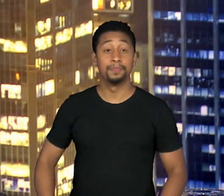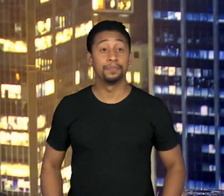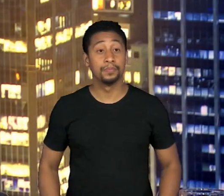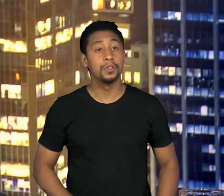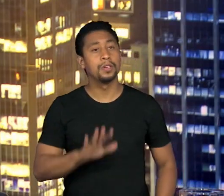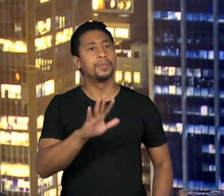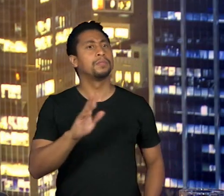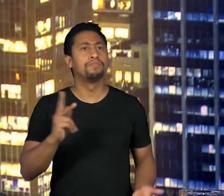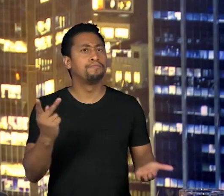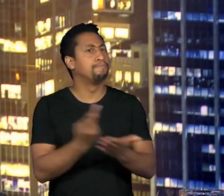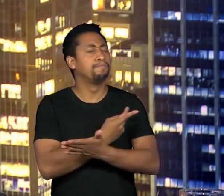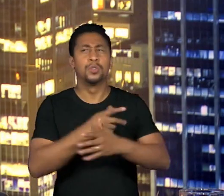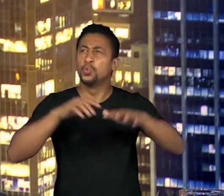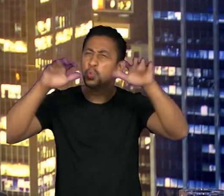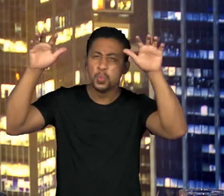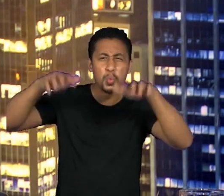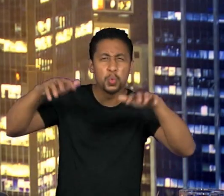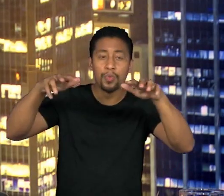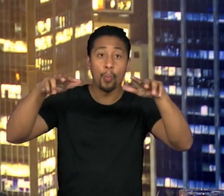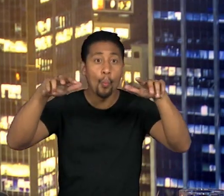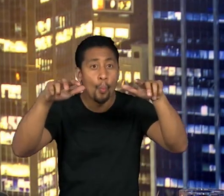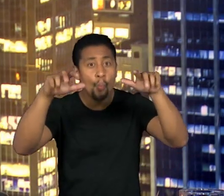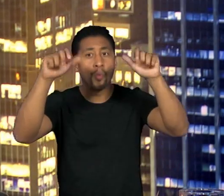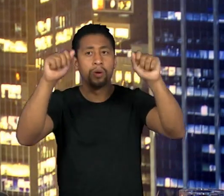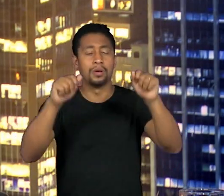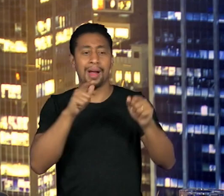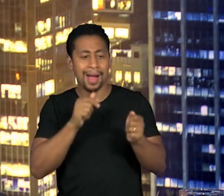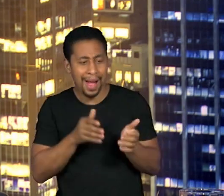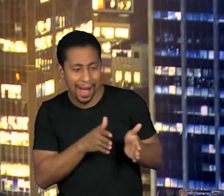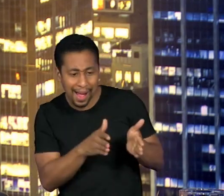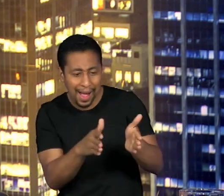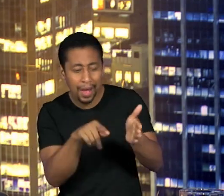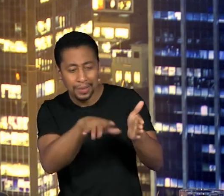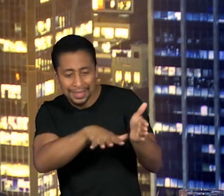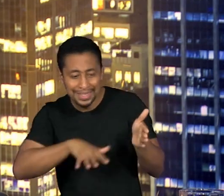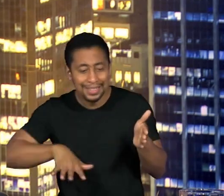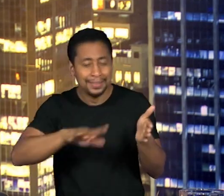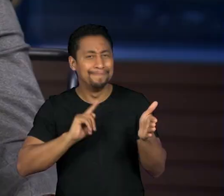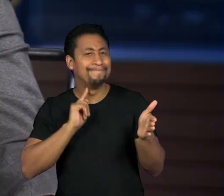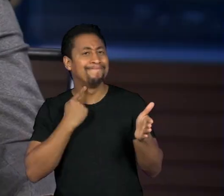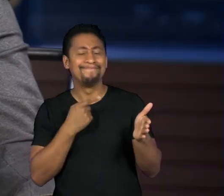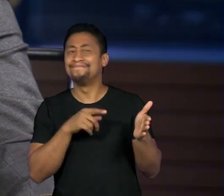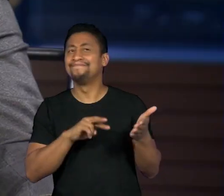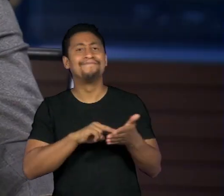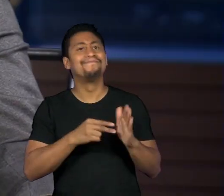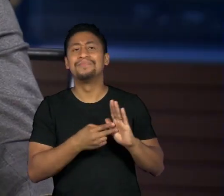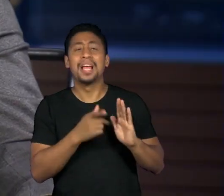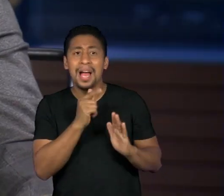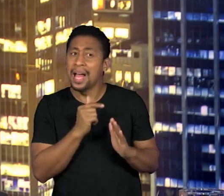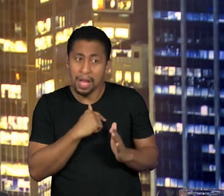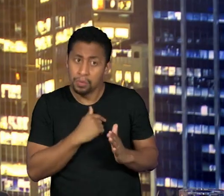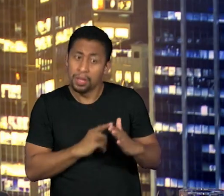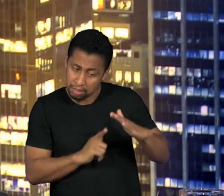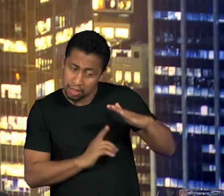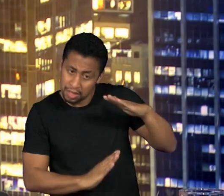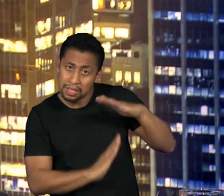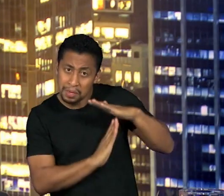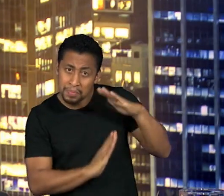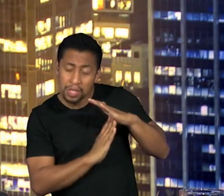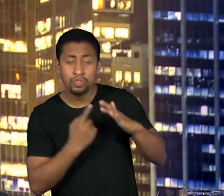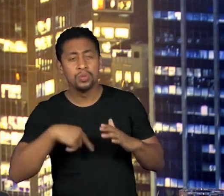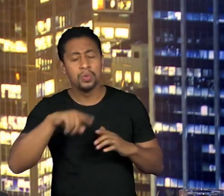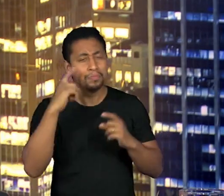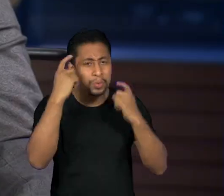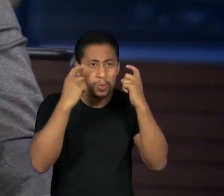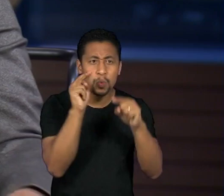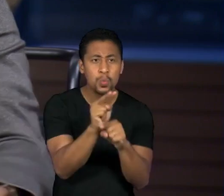hídricas acontecem, elas não são um recado importante, um alerta de que a água é um recurso finito? E o quanto a gente dá atenção para esse